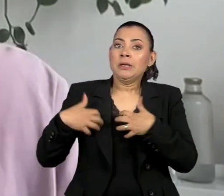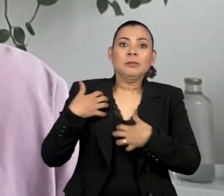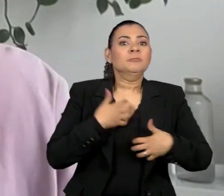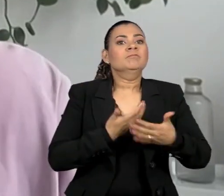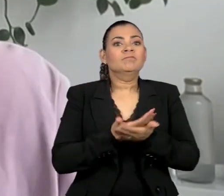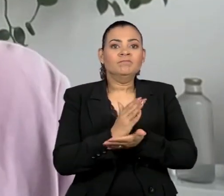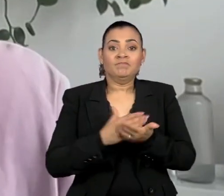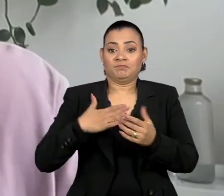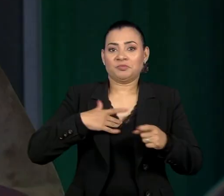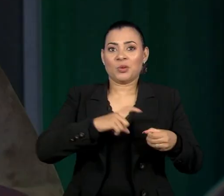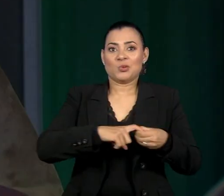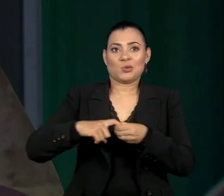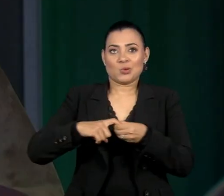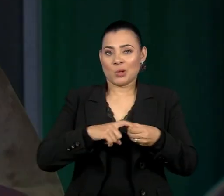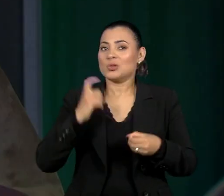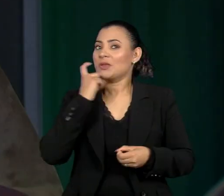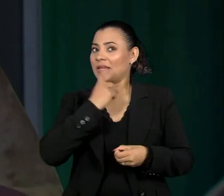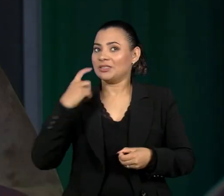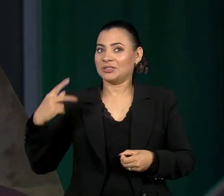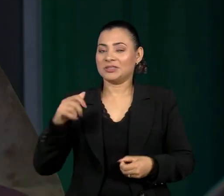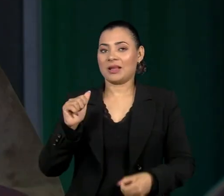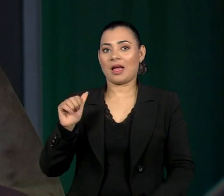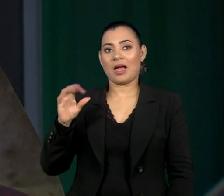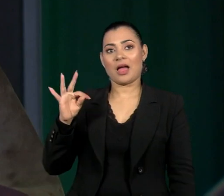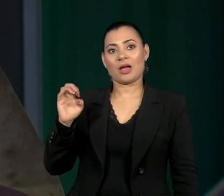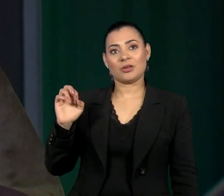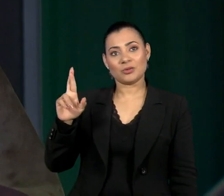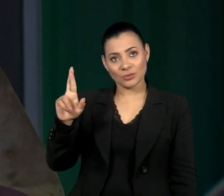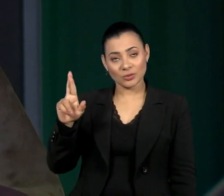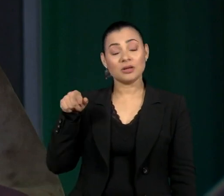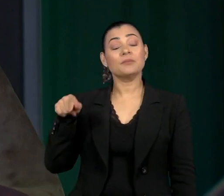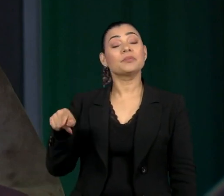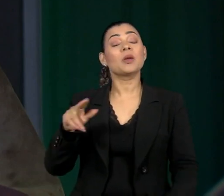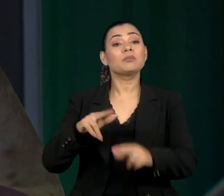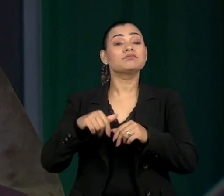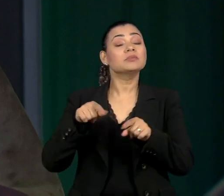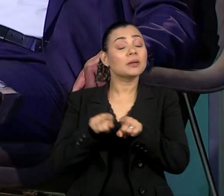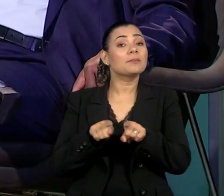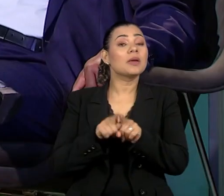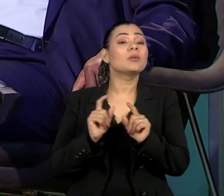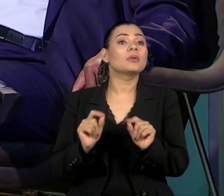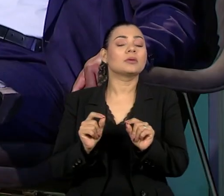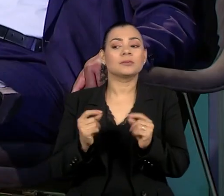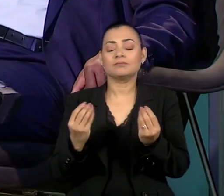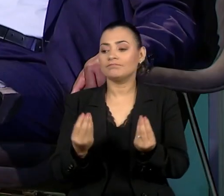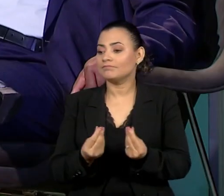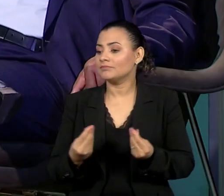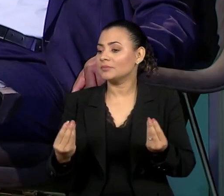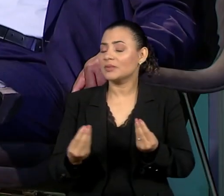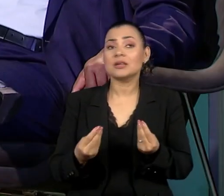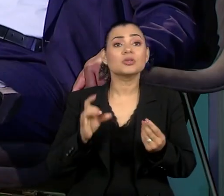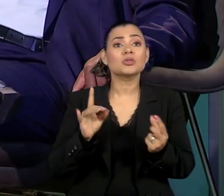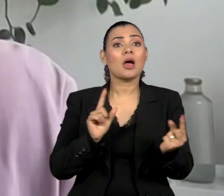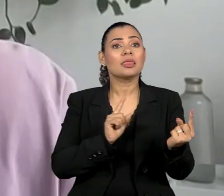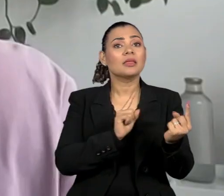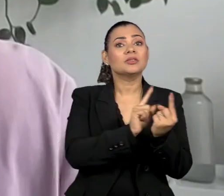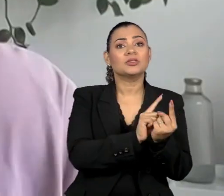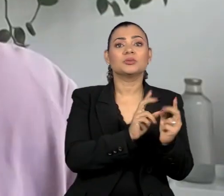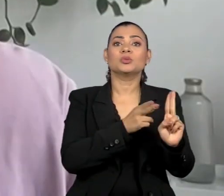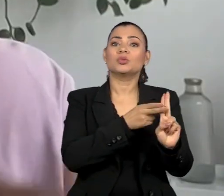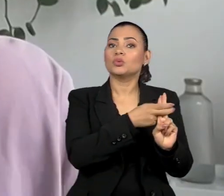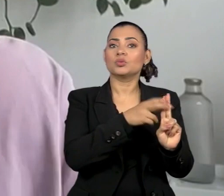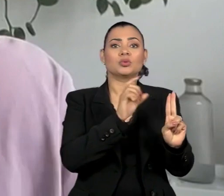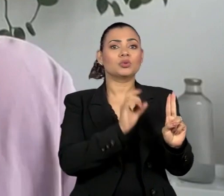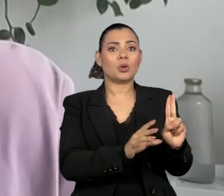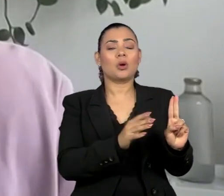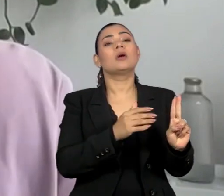sócio Arthur, que é dentista, e também a minha como paciente e que sou atendido aí pelo sistema de saúde,